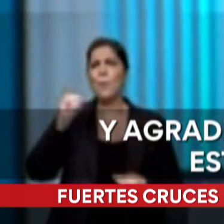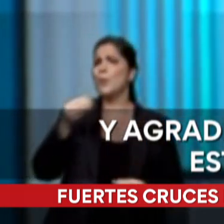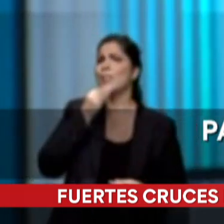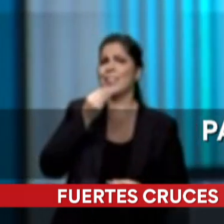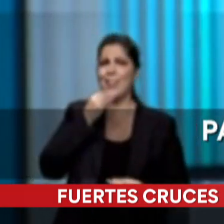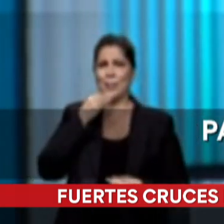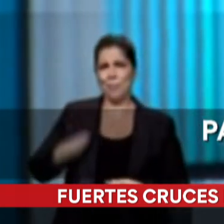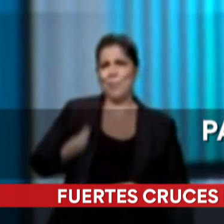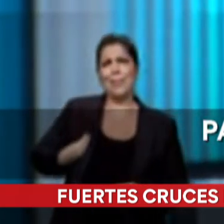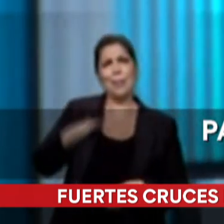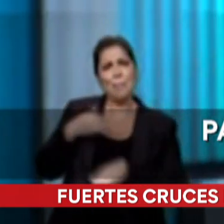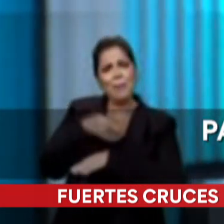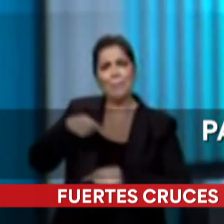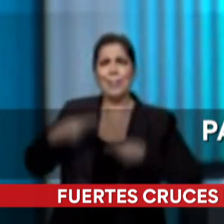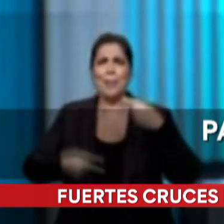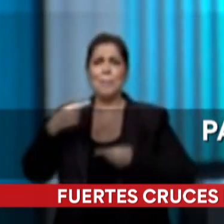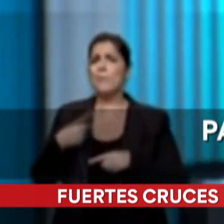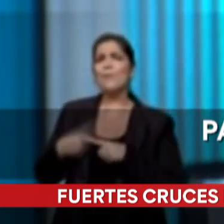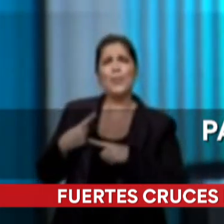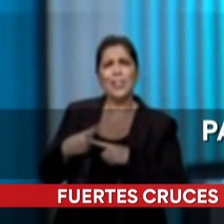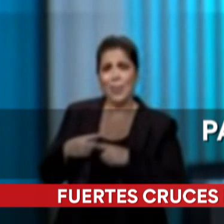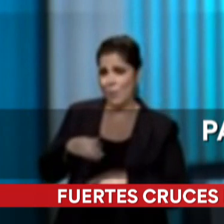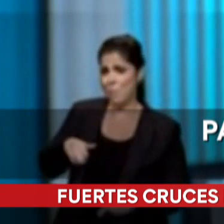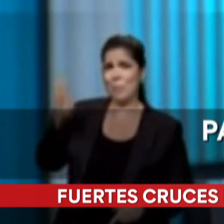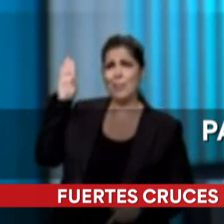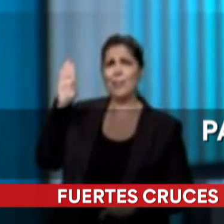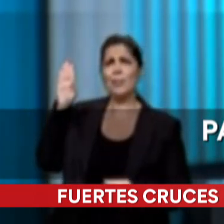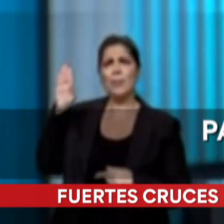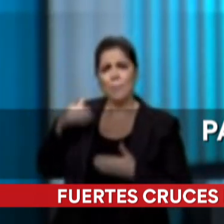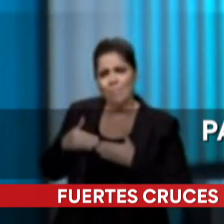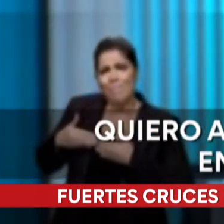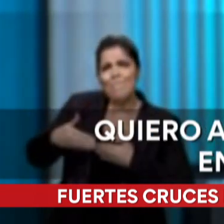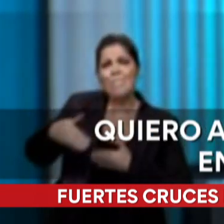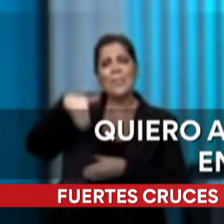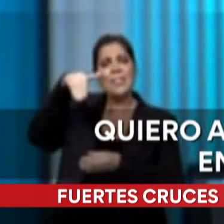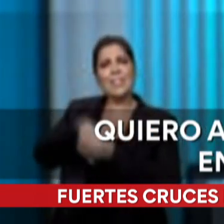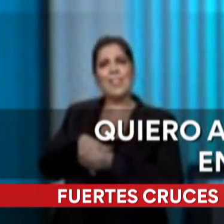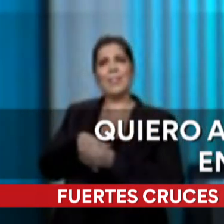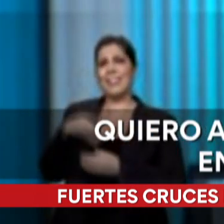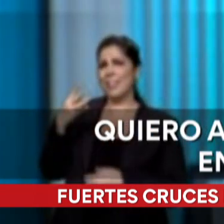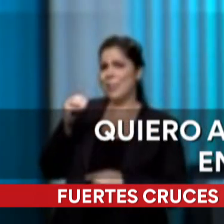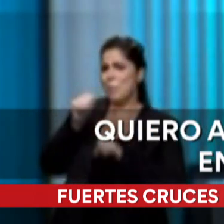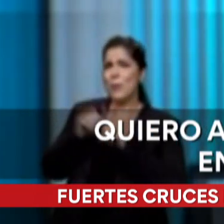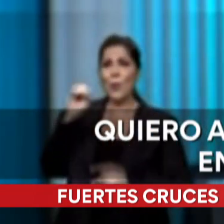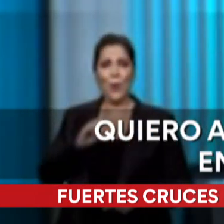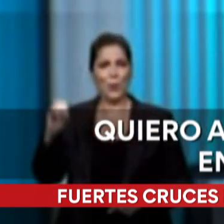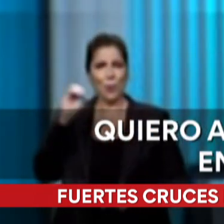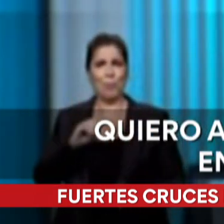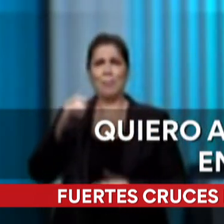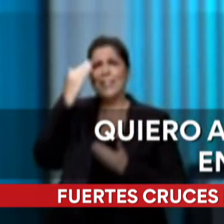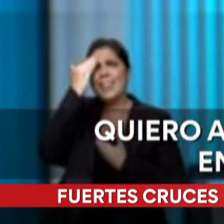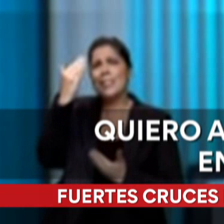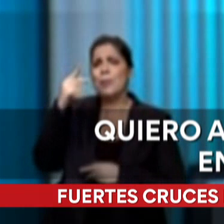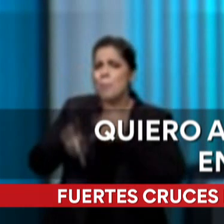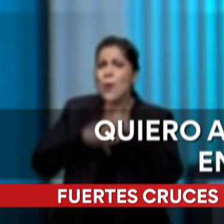debate para disputar as eleições no dia 30 de outubro. Quero agradecer ao povo brasileiro que votou em mim